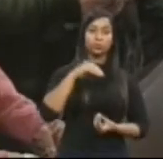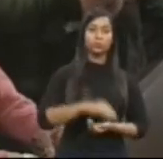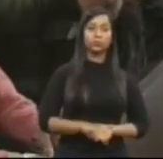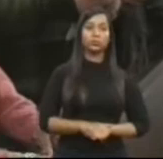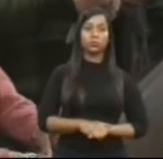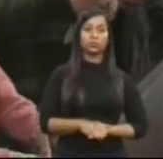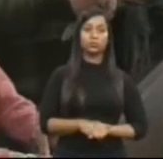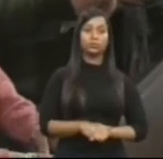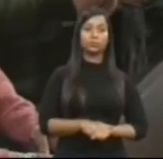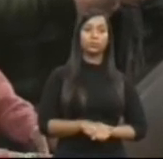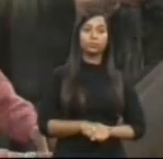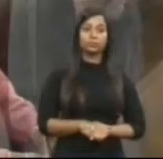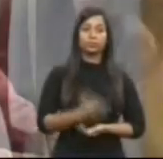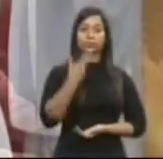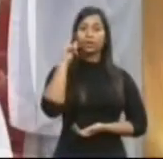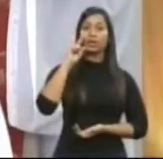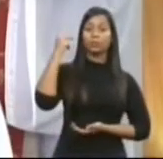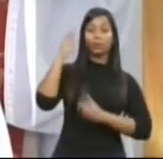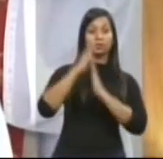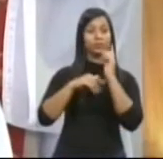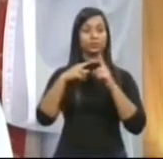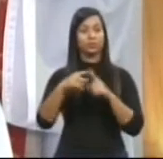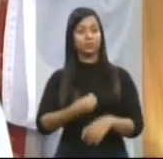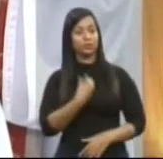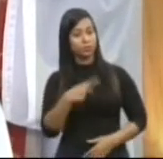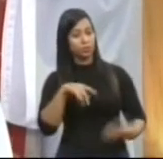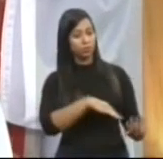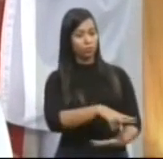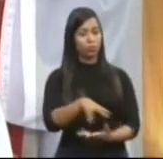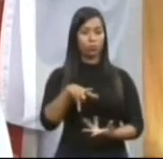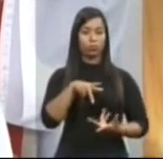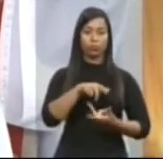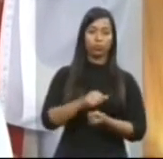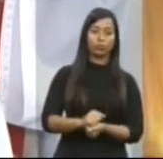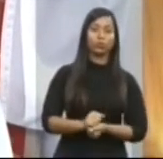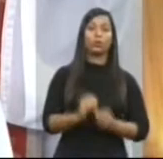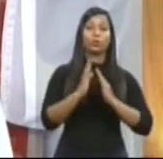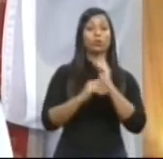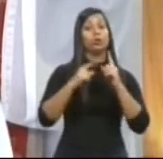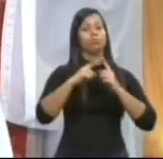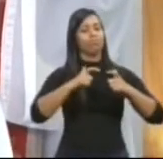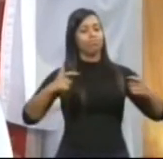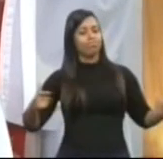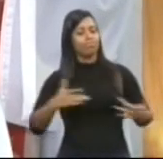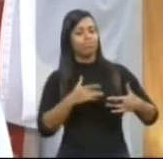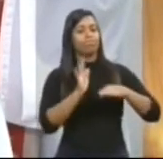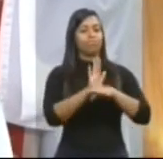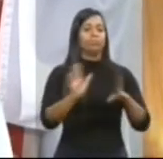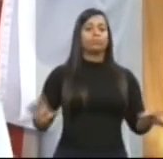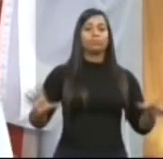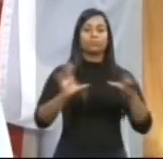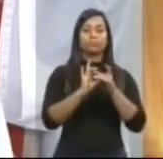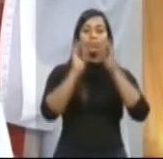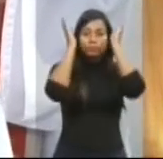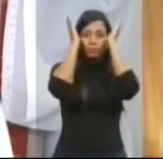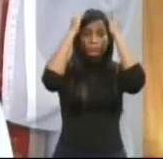um só Espírito. Lembrai-vos, ó Pai, da vossa Igreja, que se faz presente pelo mundo inteiro, que ela cresça na